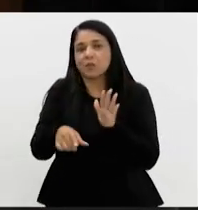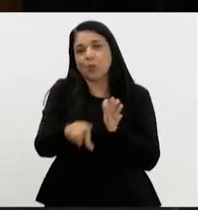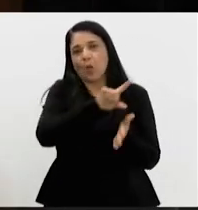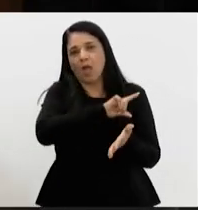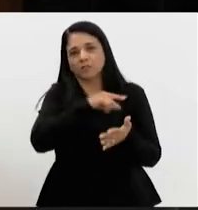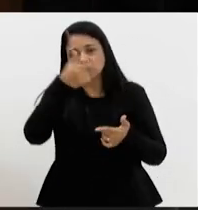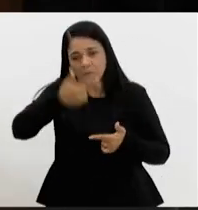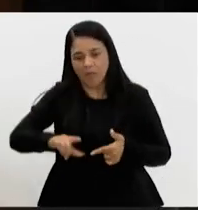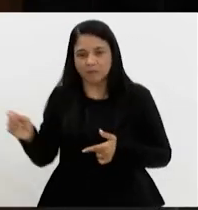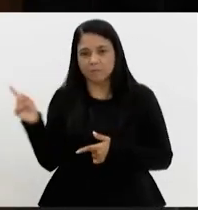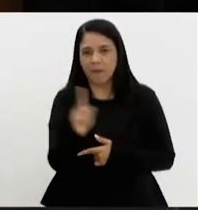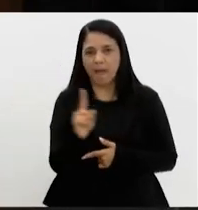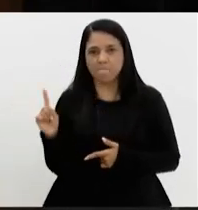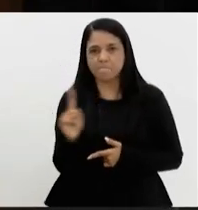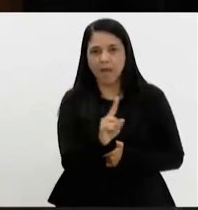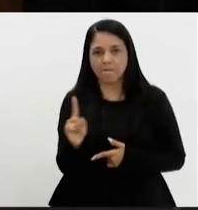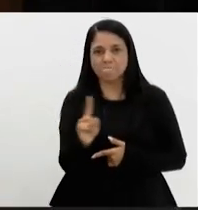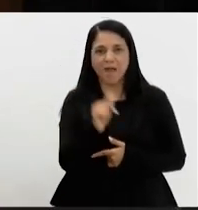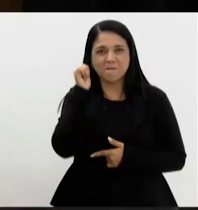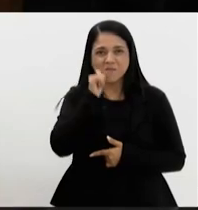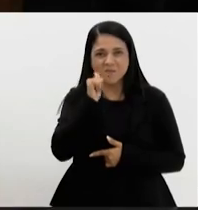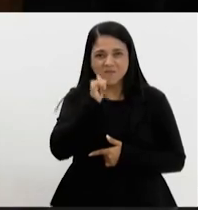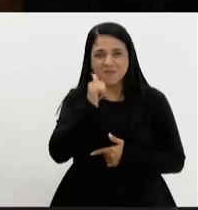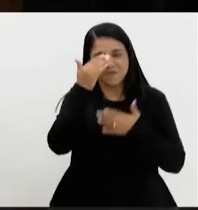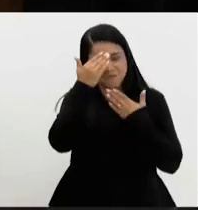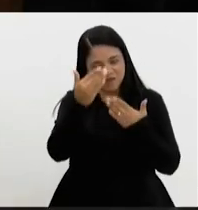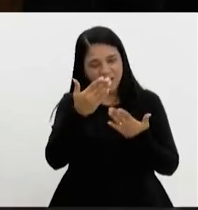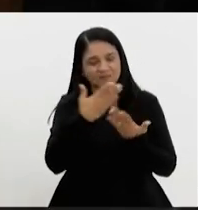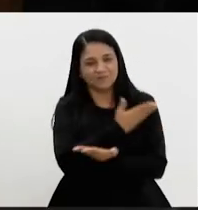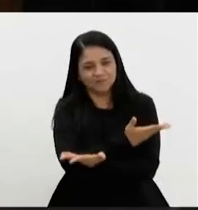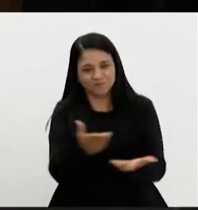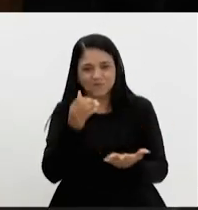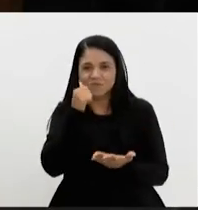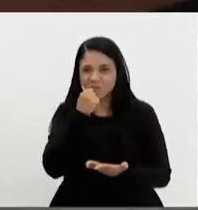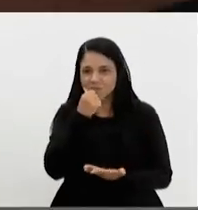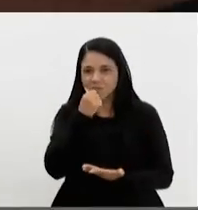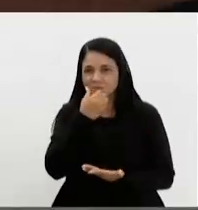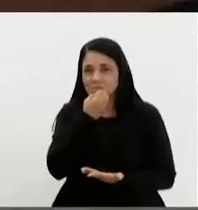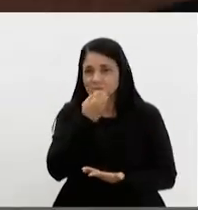mais mulheres como vocês lá muito obrigada boa tarde a